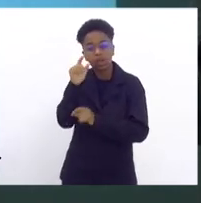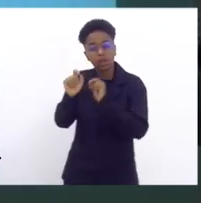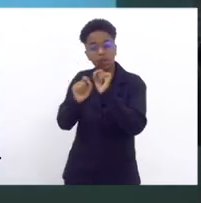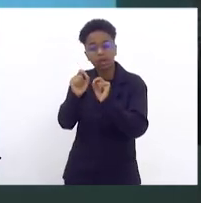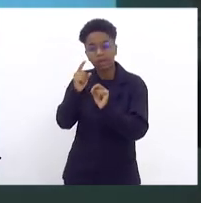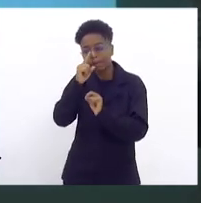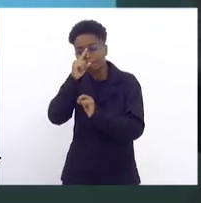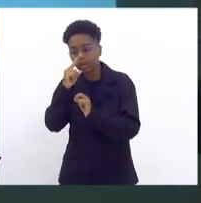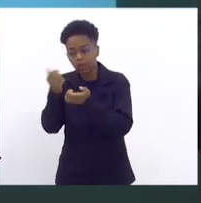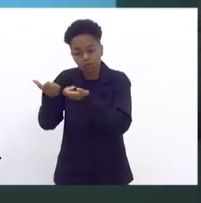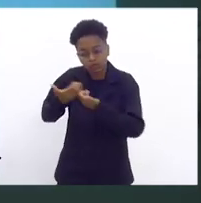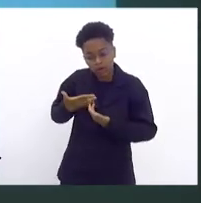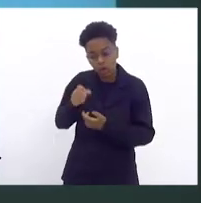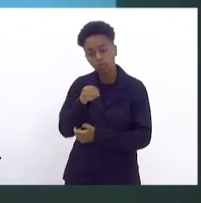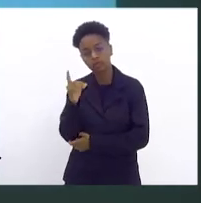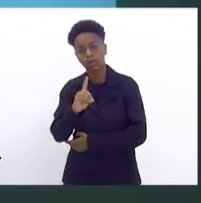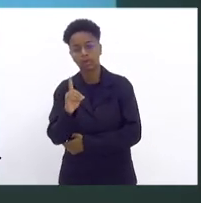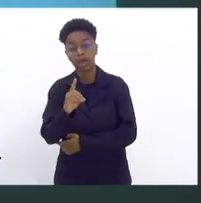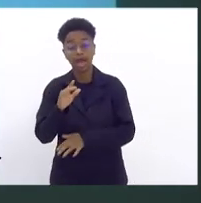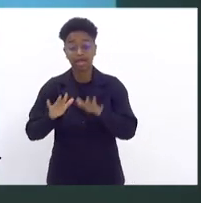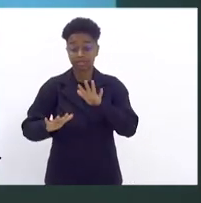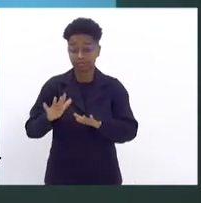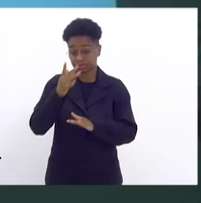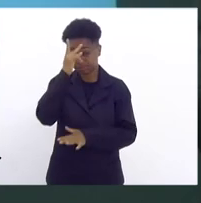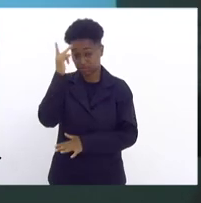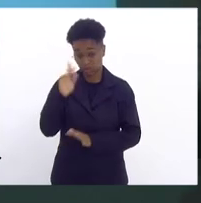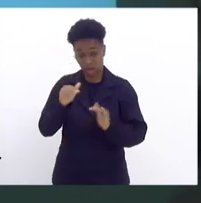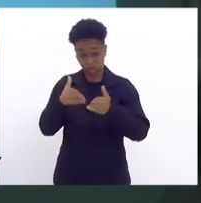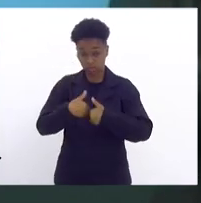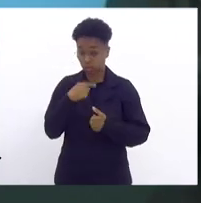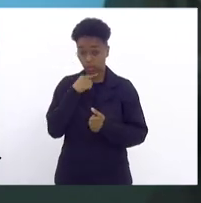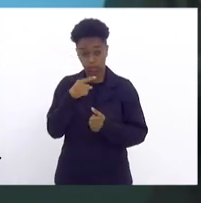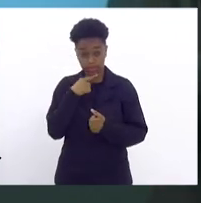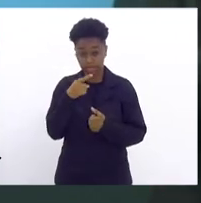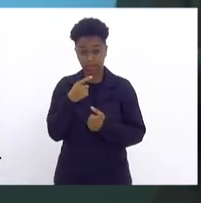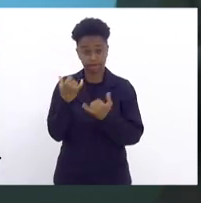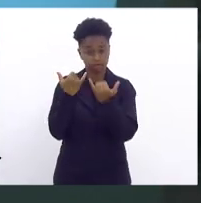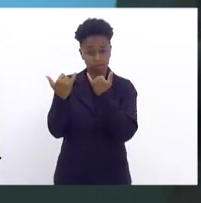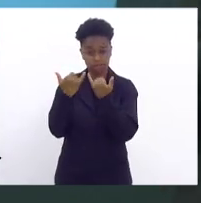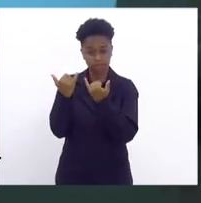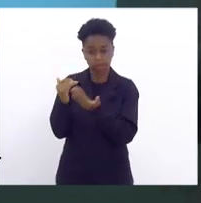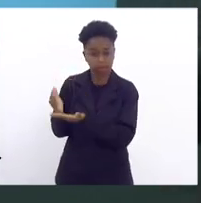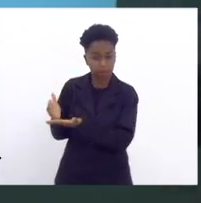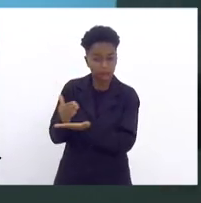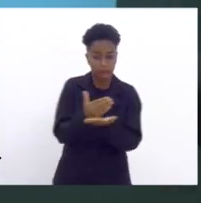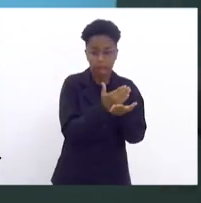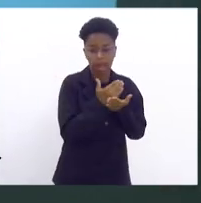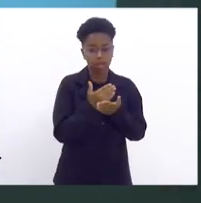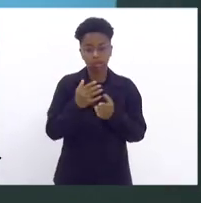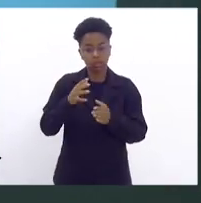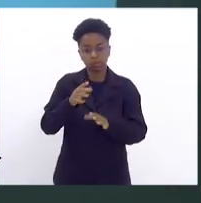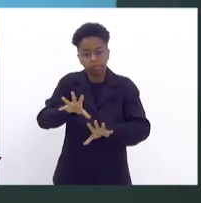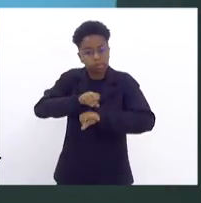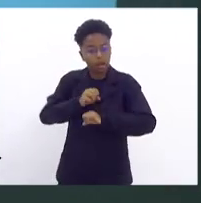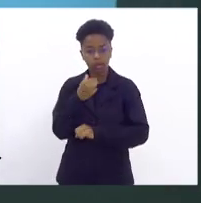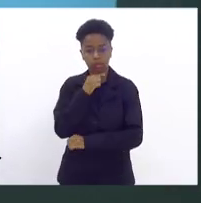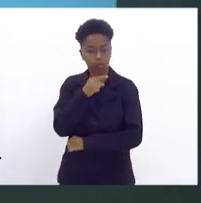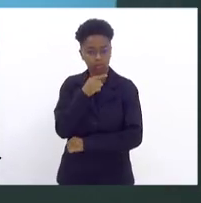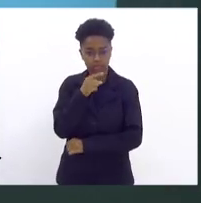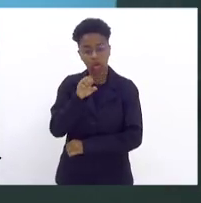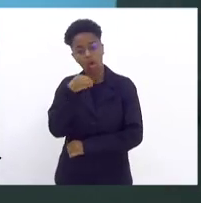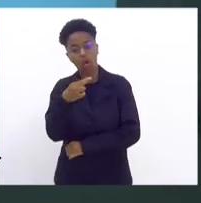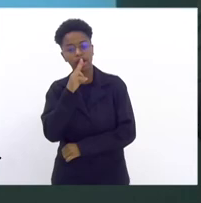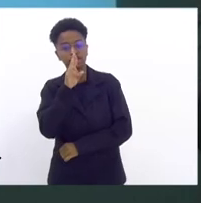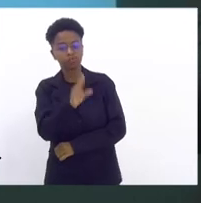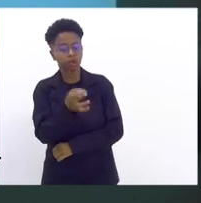então a pessoa com autismo muitas vezes não consegue integrar todas essas informações e quando essas informações elas não estão Integradas quando eu não tenho uma